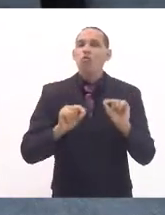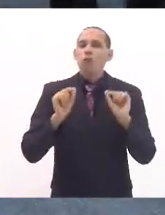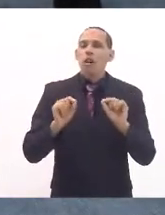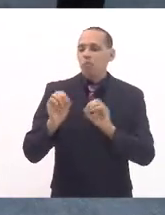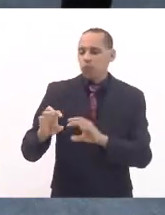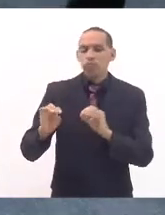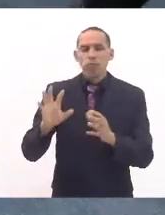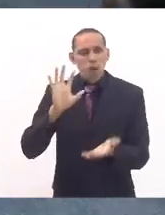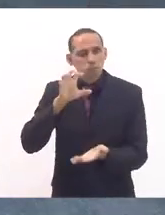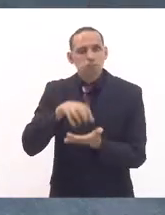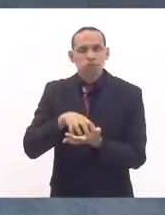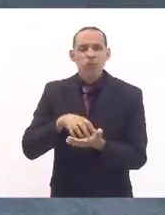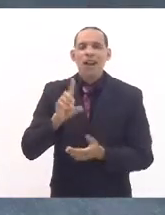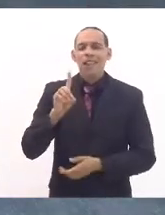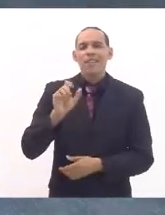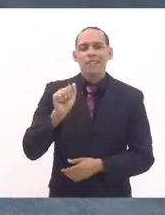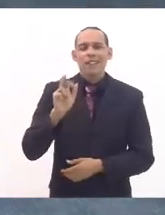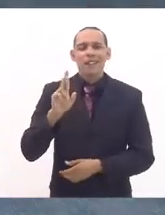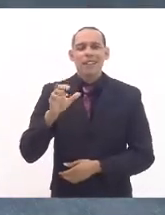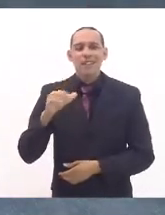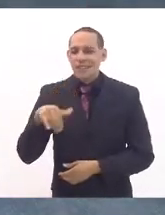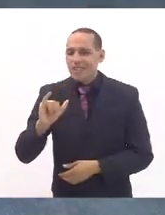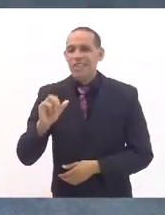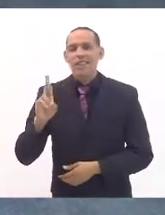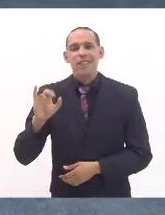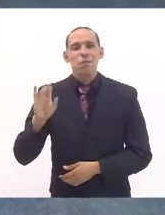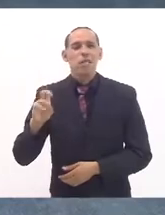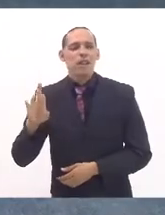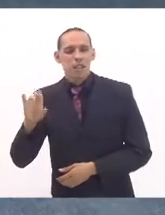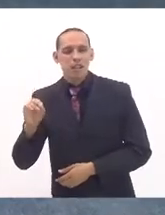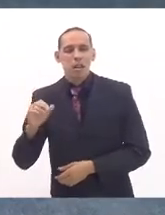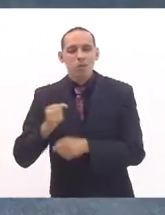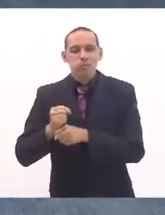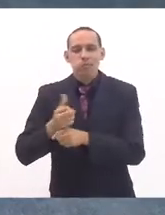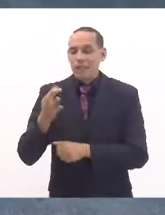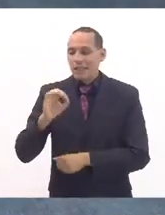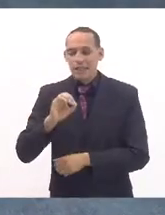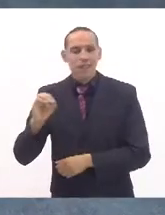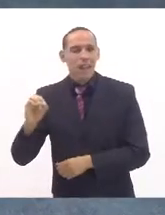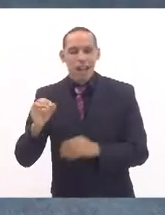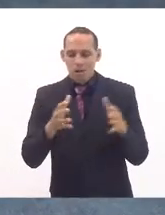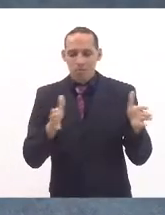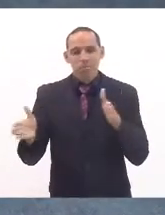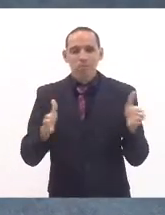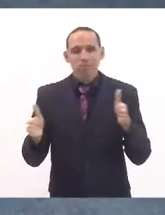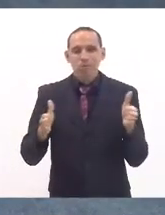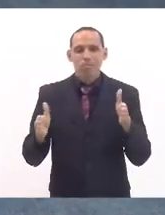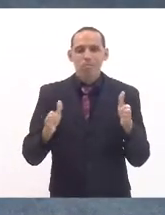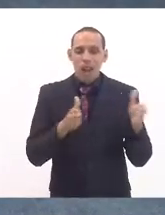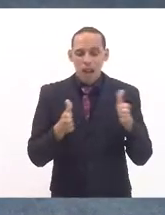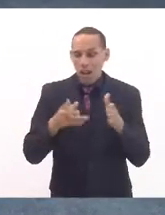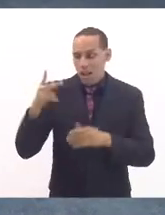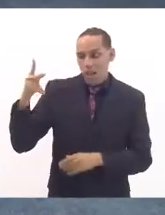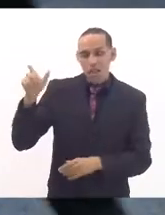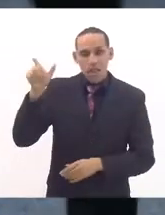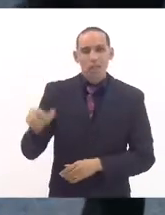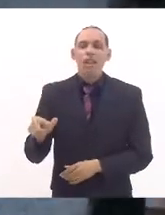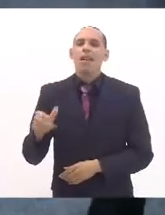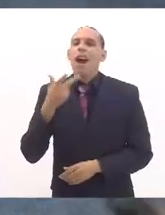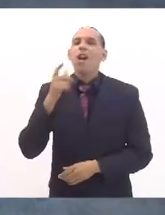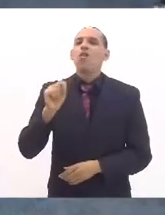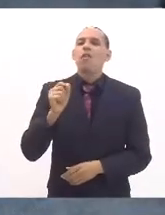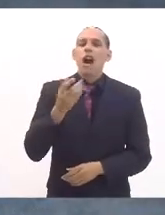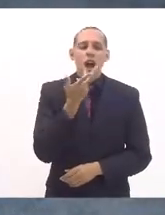central, Darcy Ribeiro, que esse ano faz centenário, dedicou parte da sua trajetória a dizer: crianças bem alimentadas e